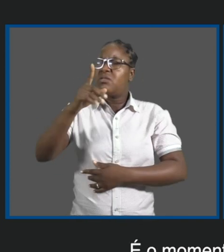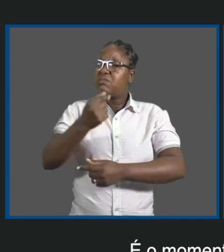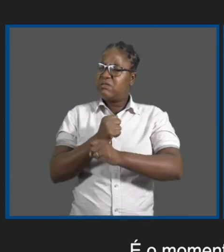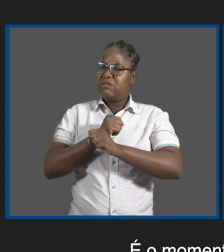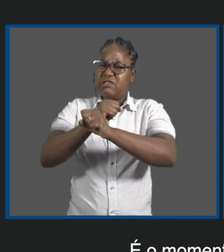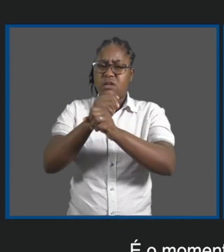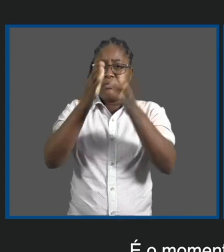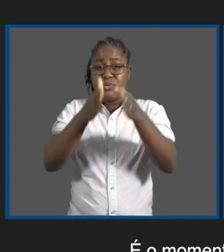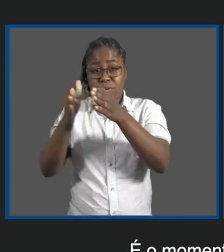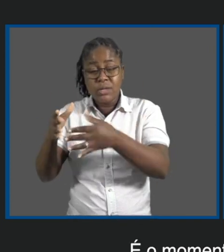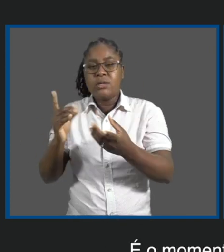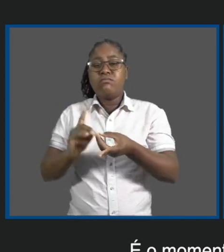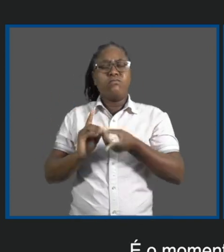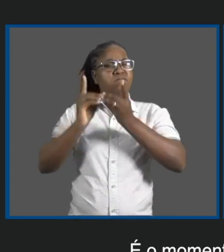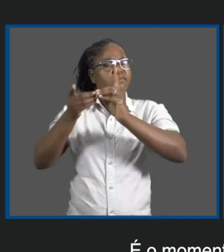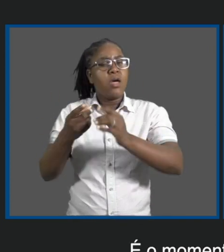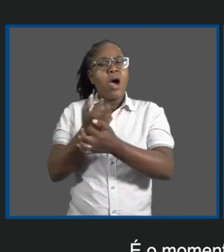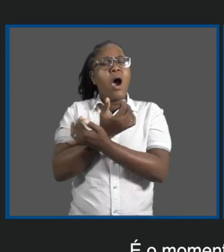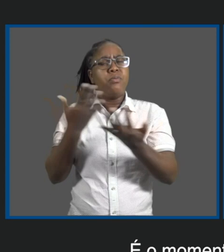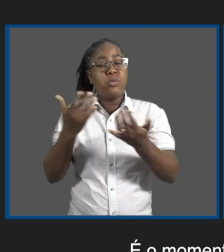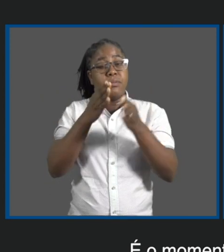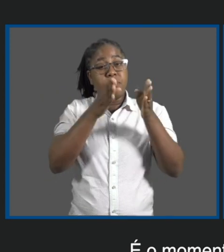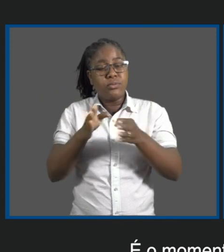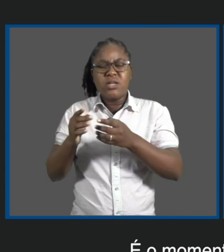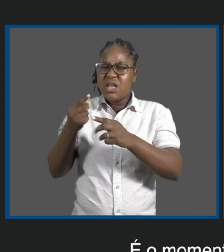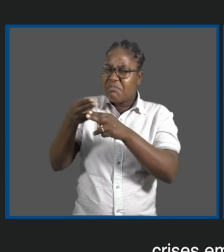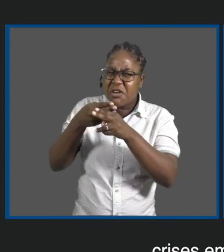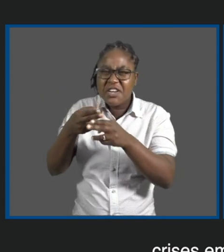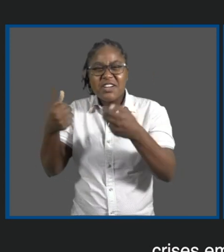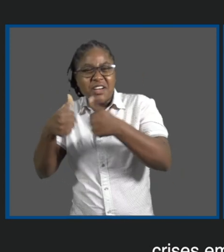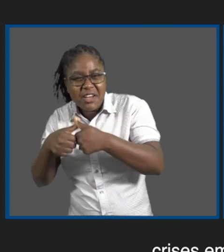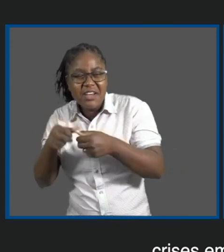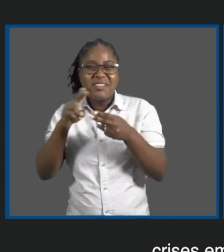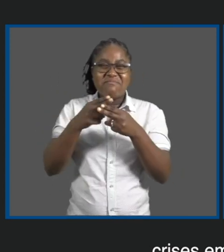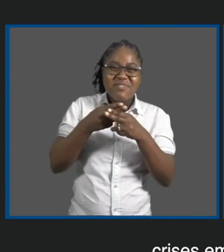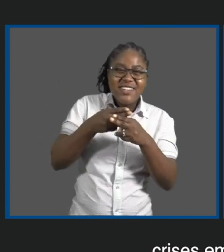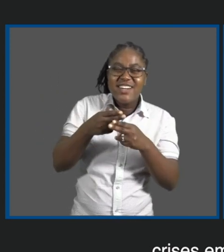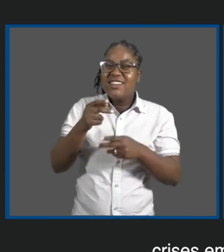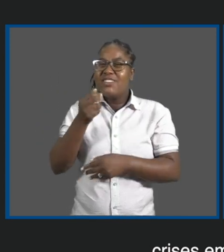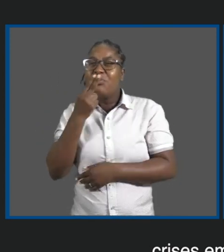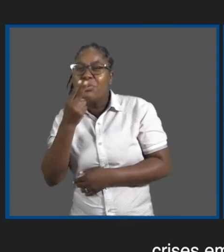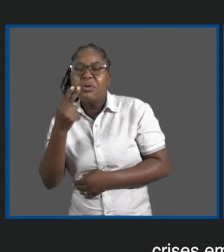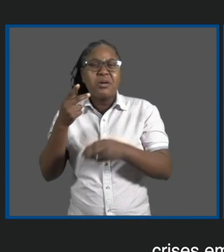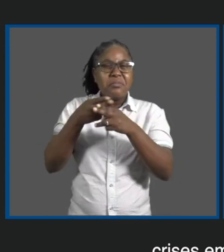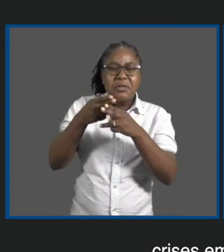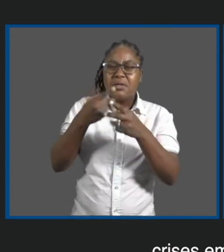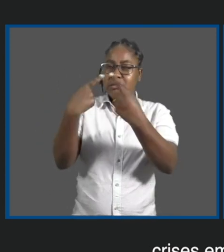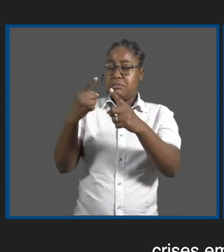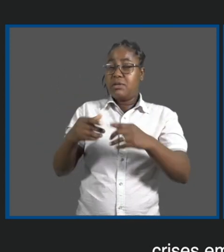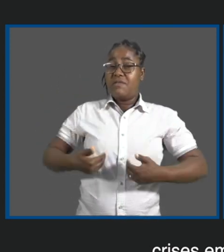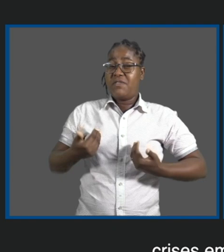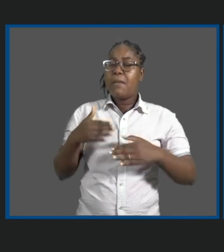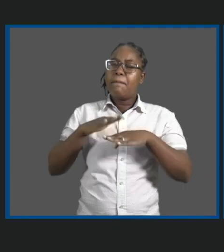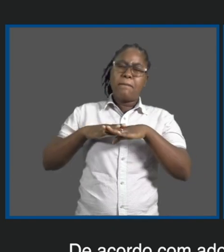destacado por um misto de euforia, timidez, conflitos afetivos, crises emocionais, dentre outras manifestações